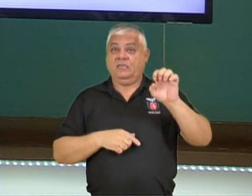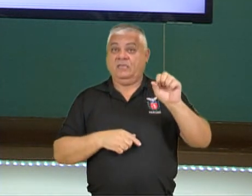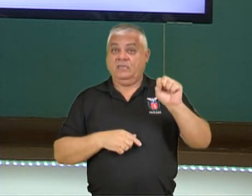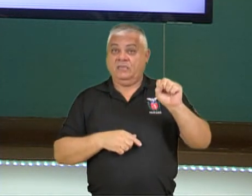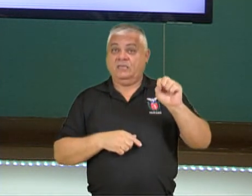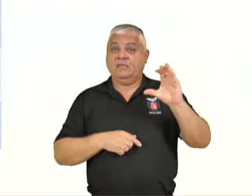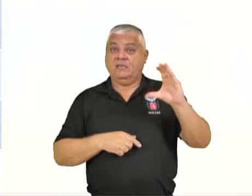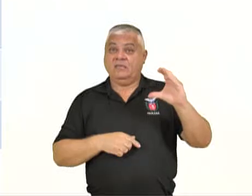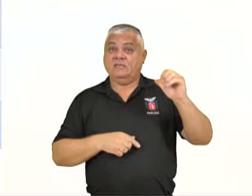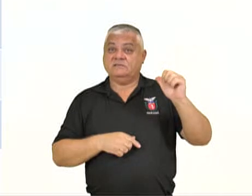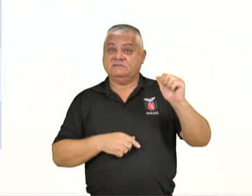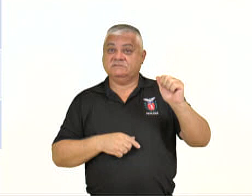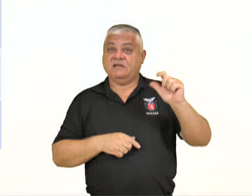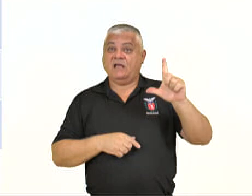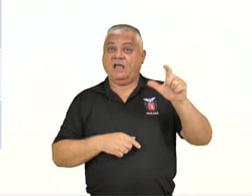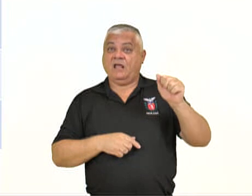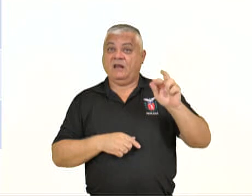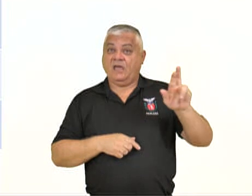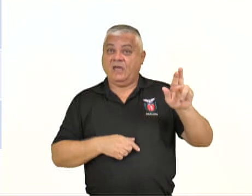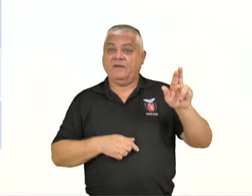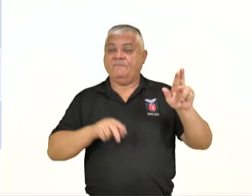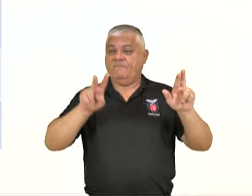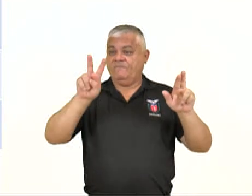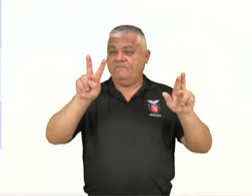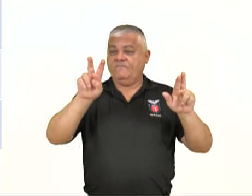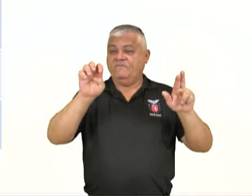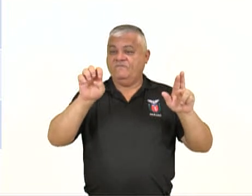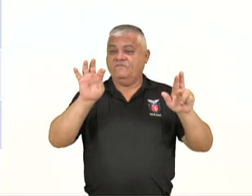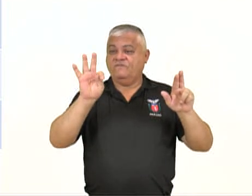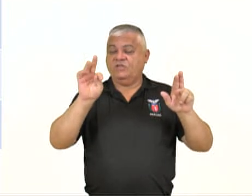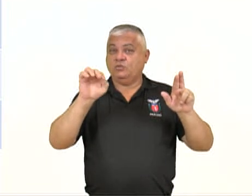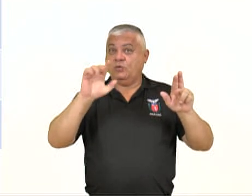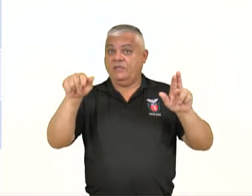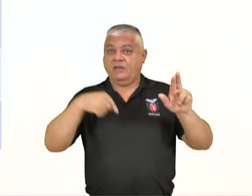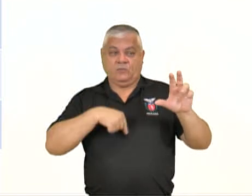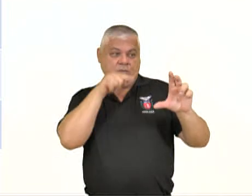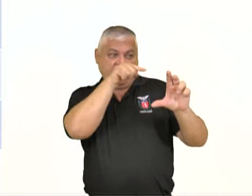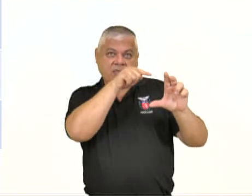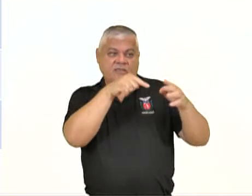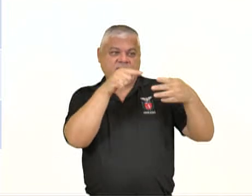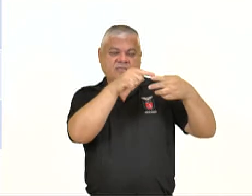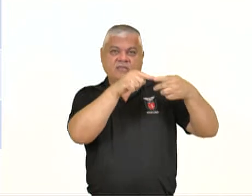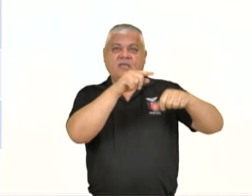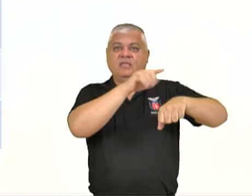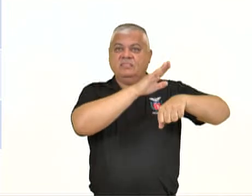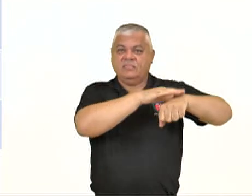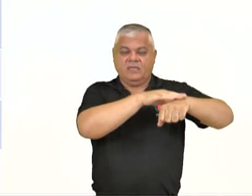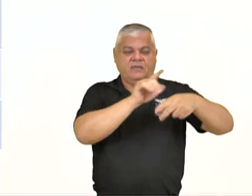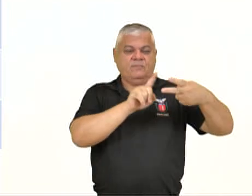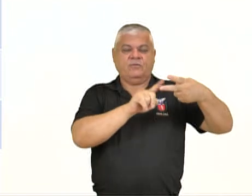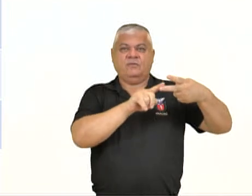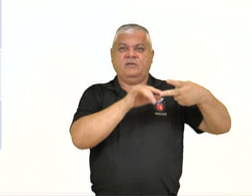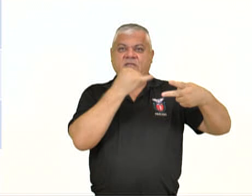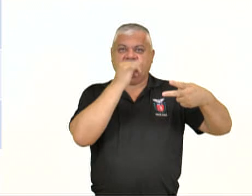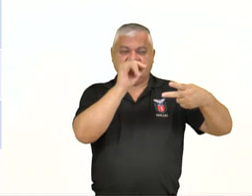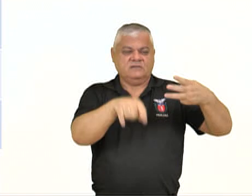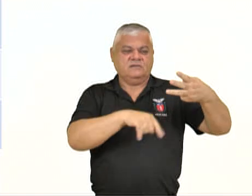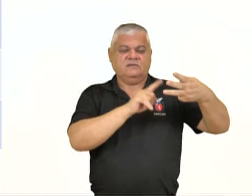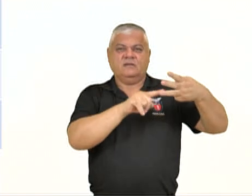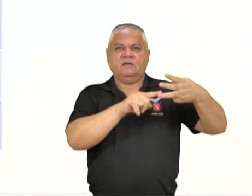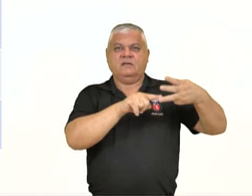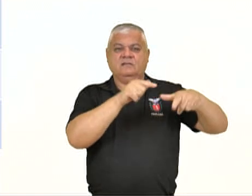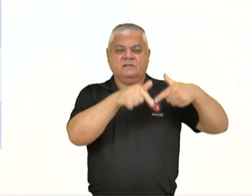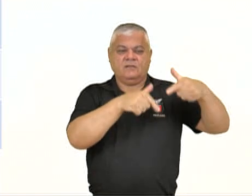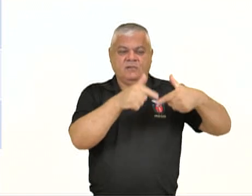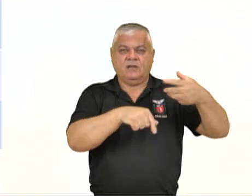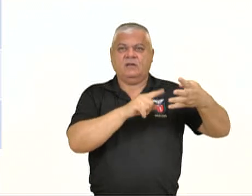são escalares. Como, por exemplo, na parte de escalar, nós temos alguns exemplos, que é o tempo, a energia, o trabalho, a quantidade de calor,